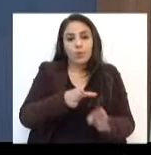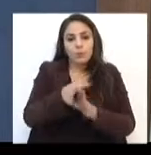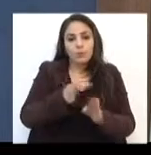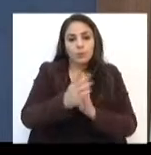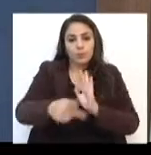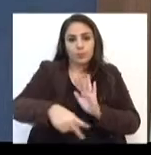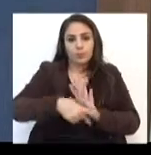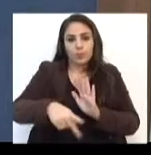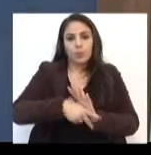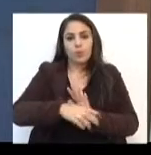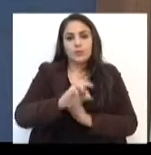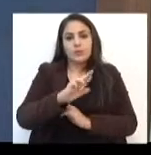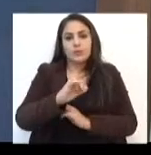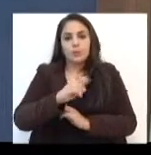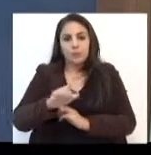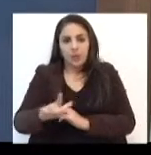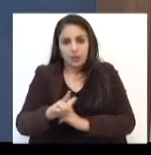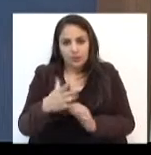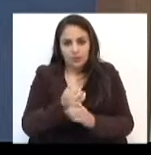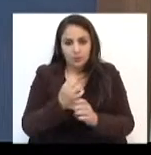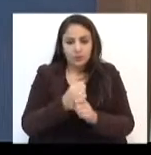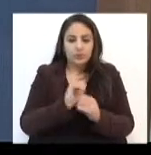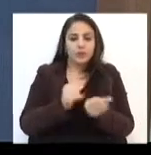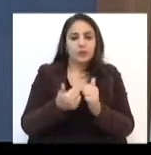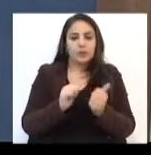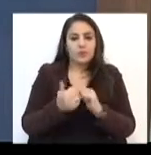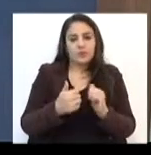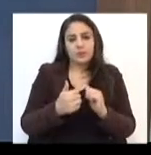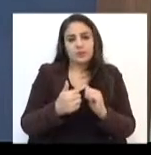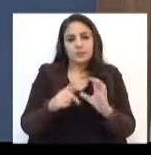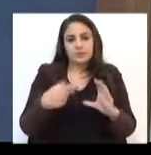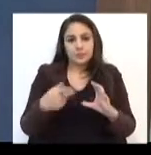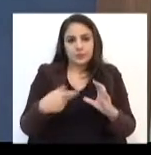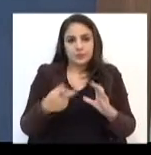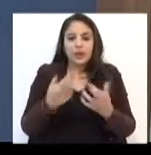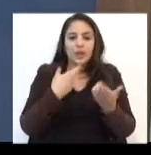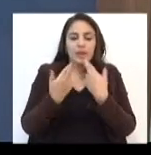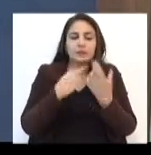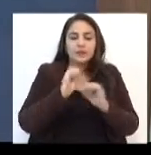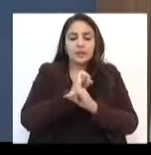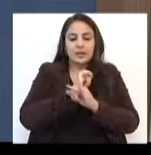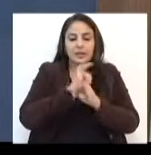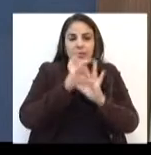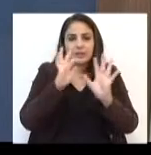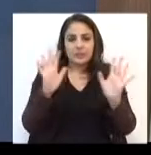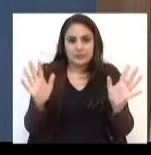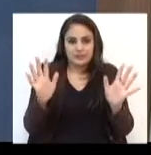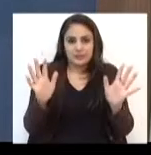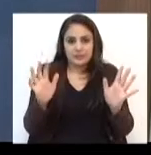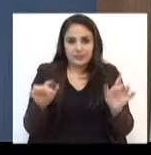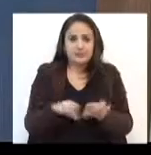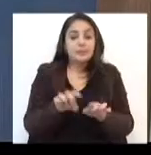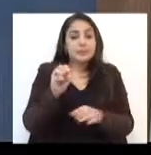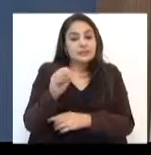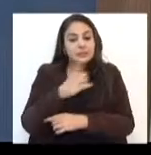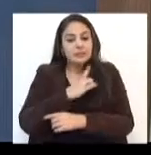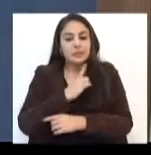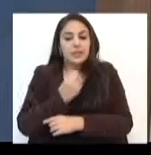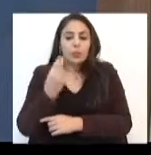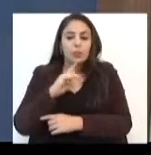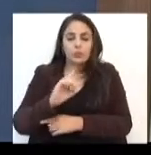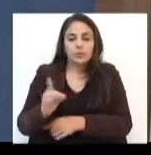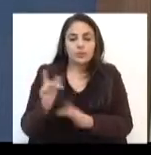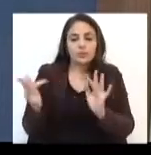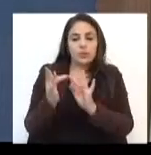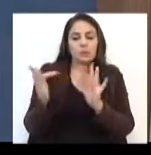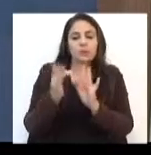próprio Tribunal de Contas, que avalia as câmaras de vereadores em relação à transparência e se tem ou não esse canal